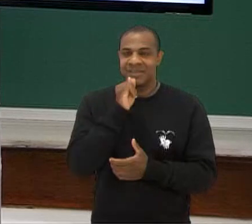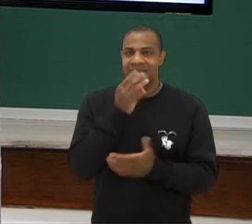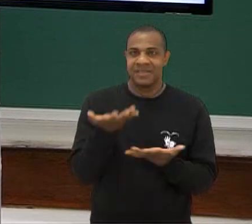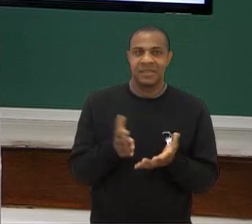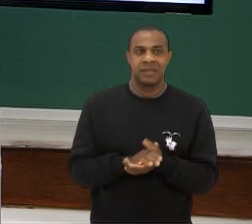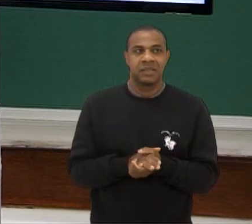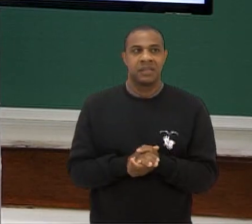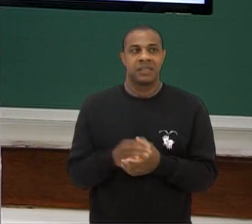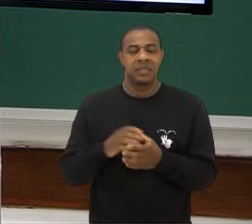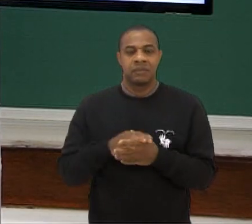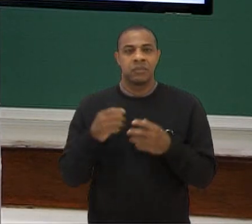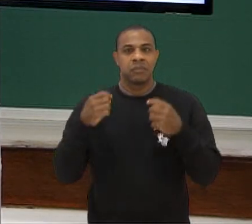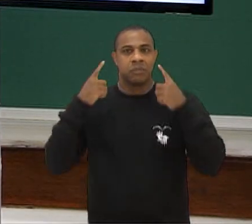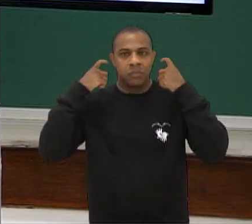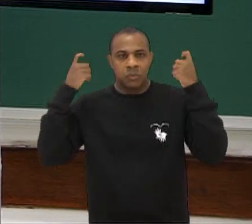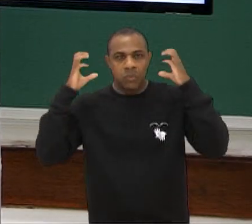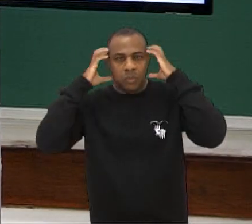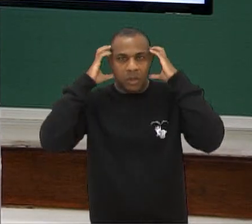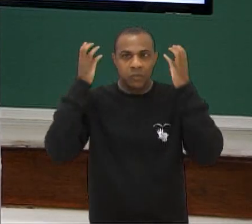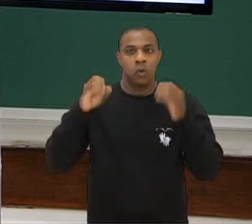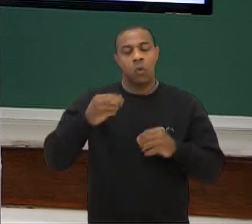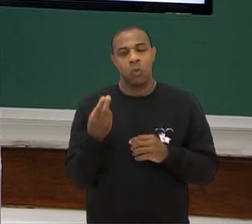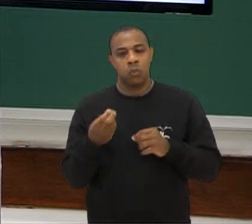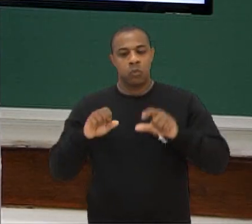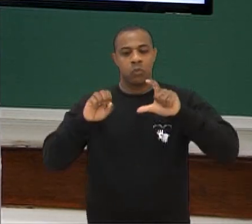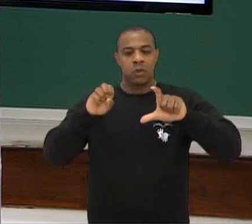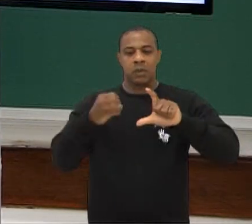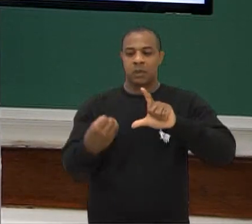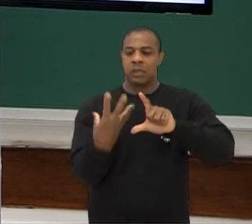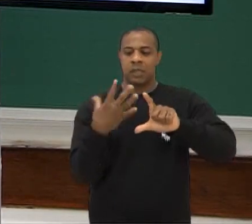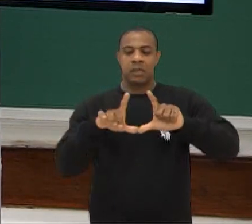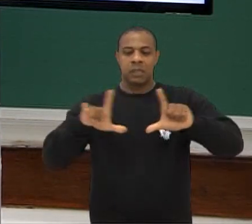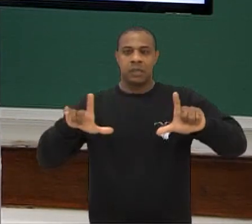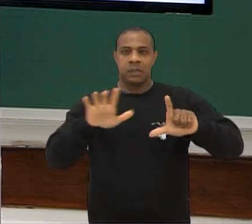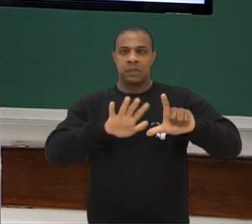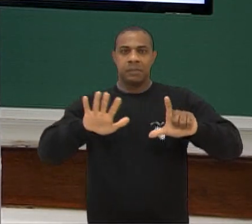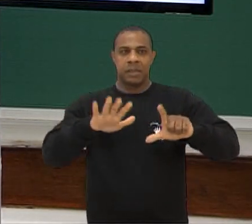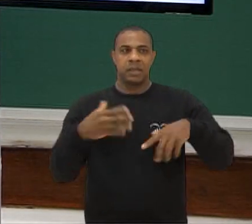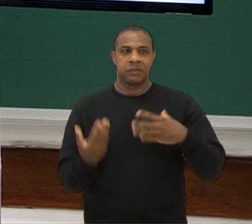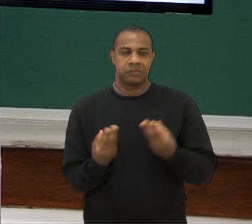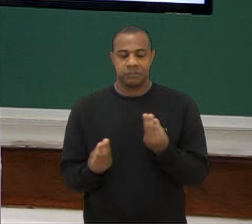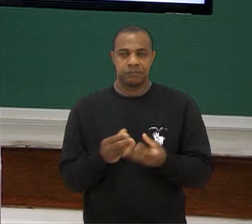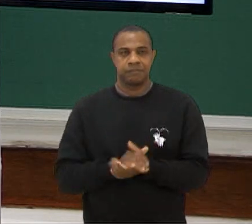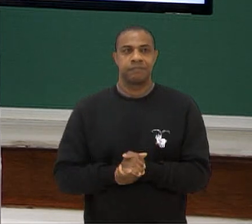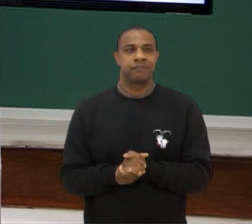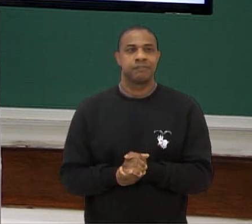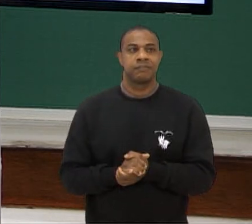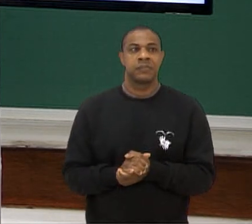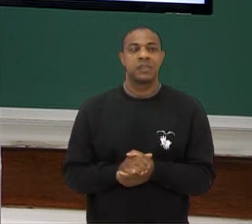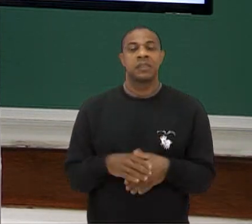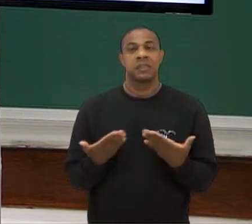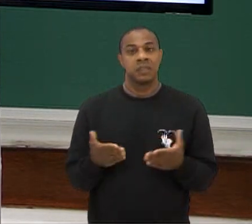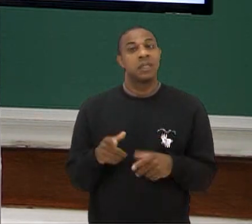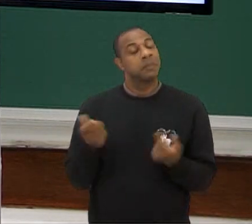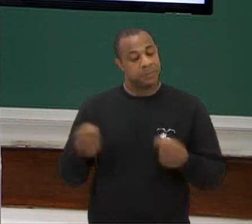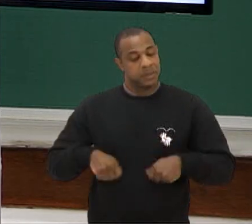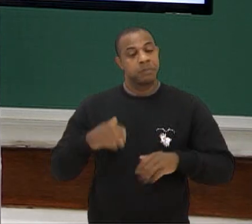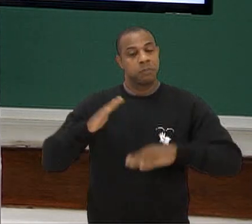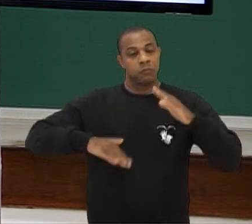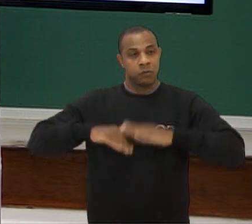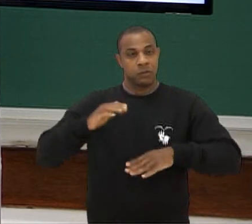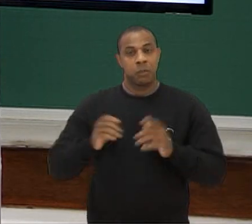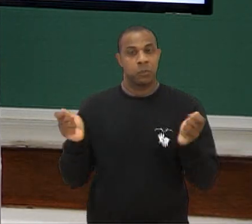na ideia de um áudio, seja na ideia de um vídeo, que você consiga ter essa composição de maneira mais adequada e como se fosse o mais profissional possível,